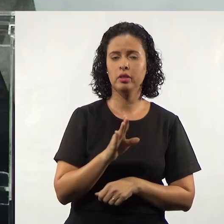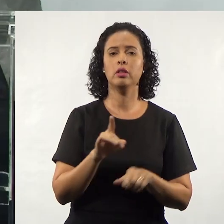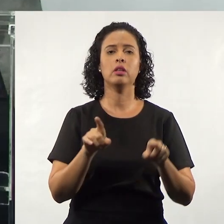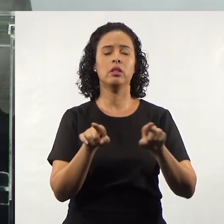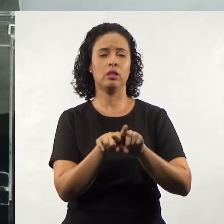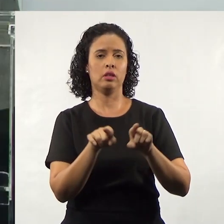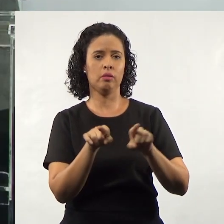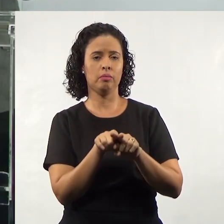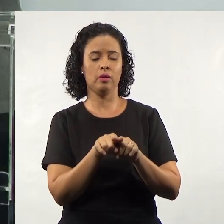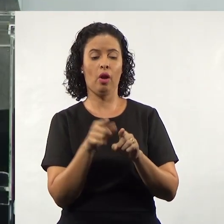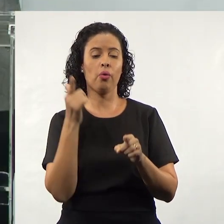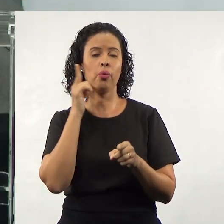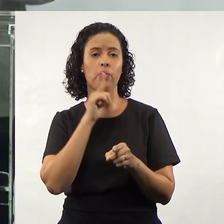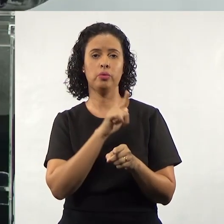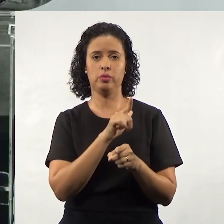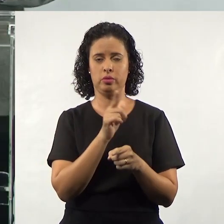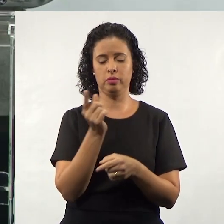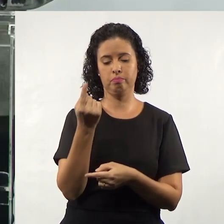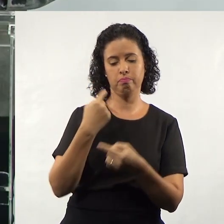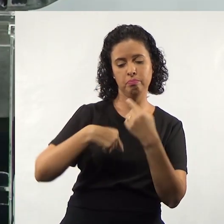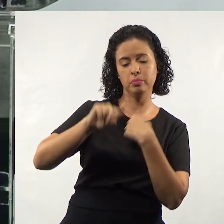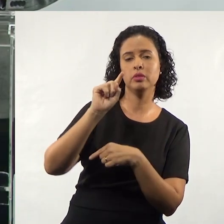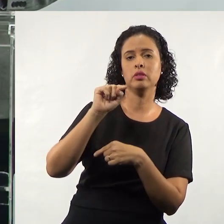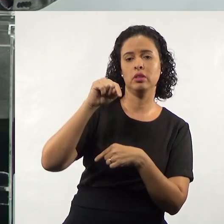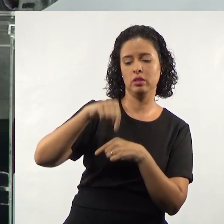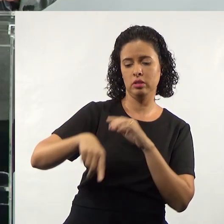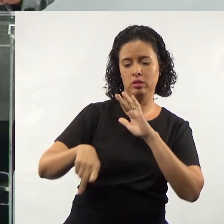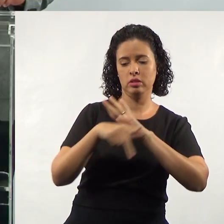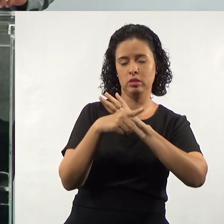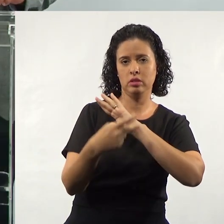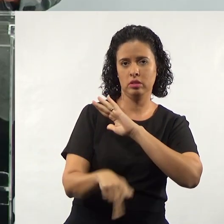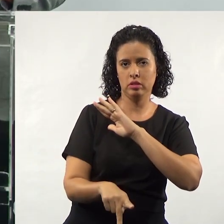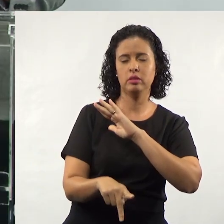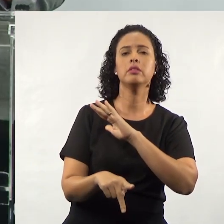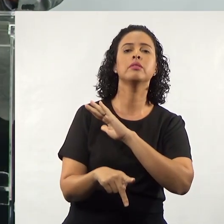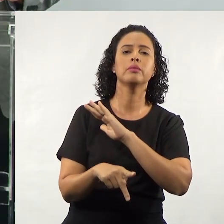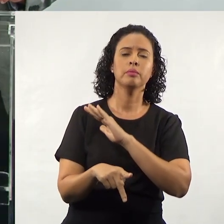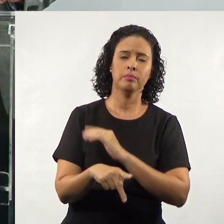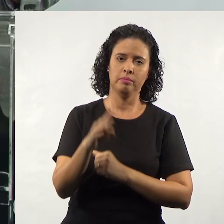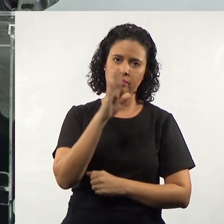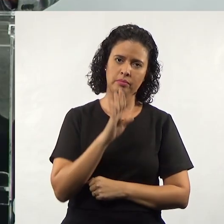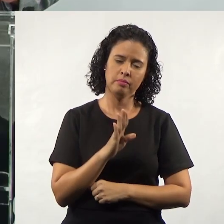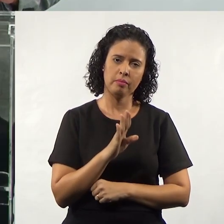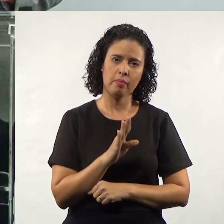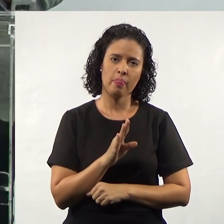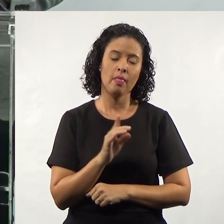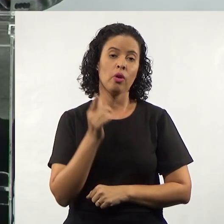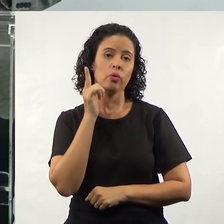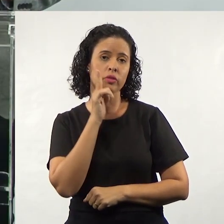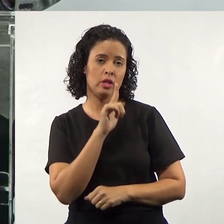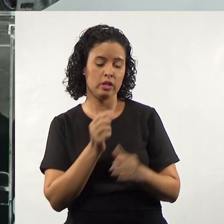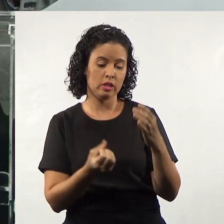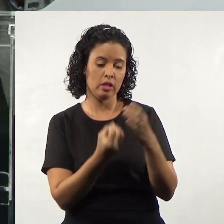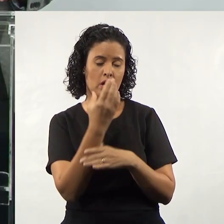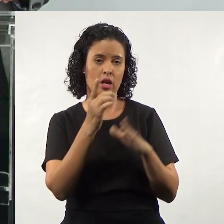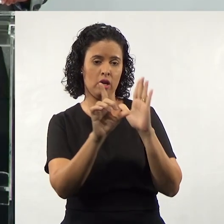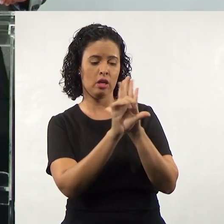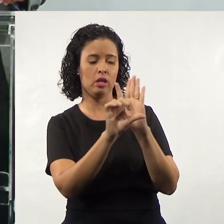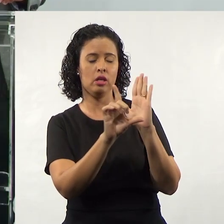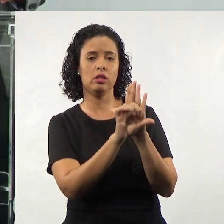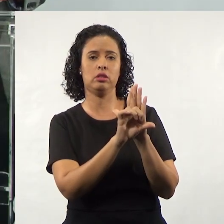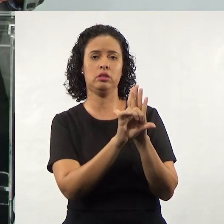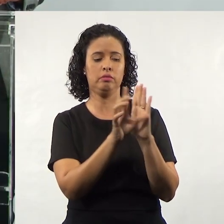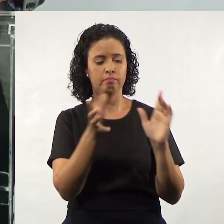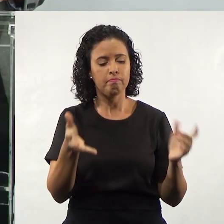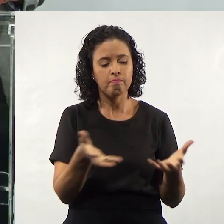estão lá para trazer benefícios para a própria administração pública. Criam leis, criam políticas de incentivo para fazer com que a vida